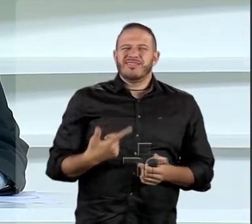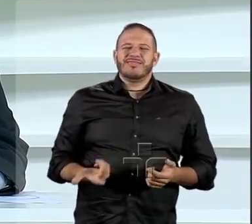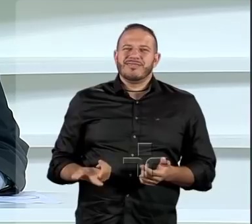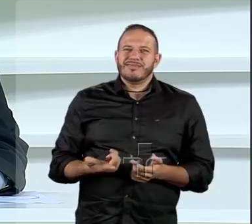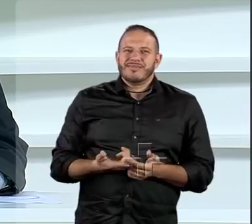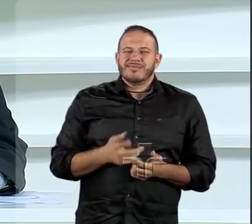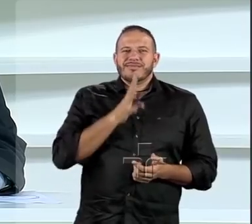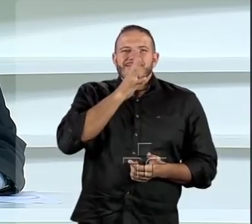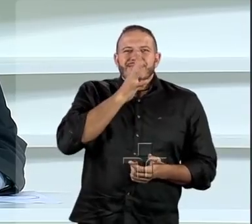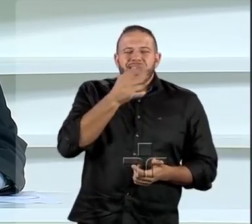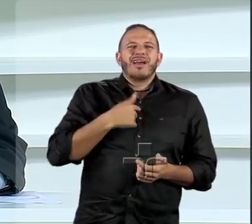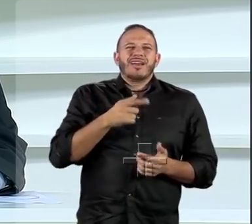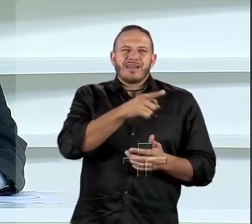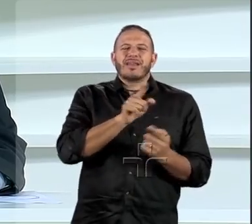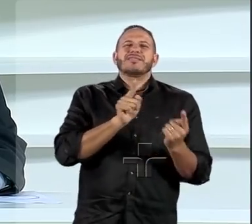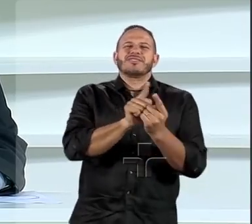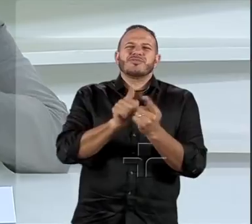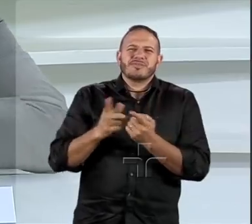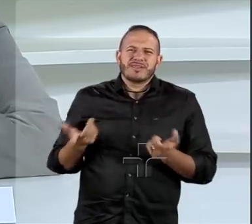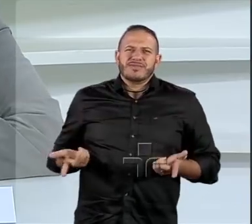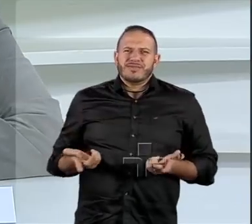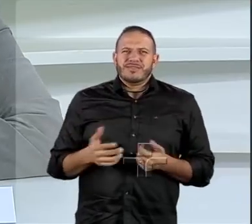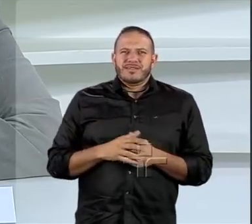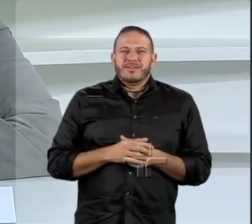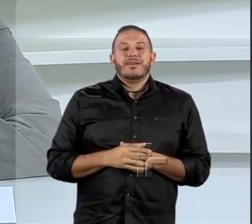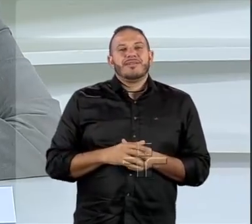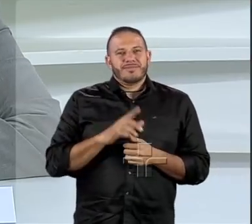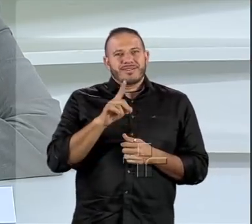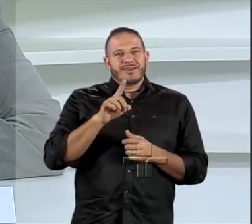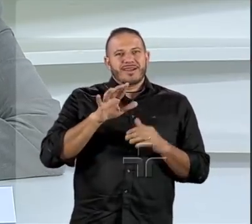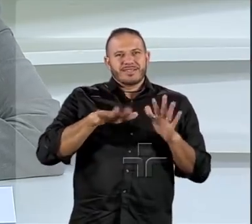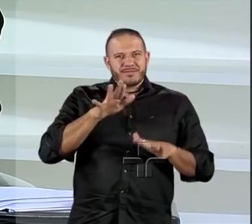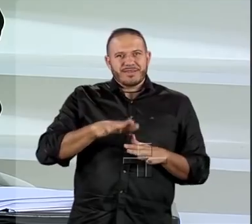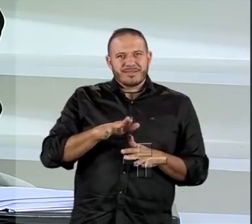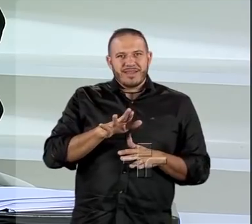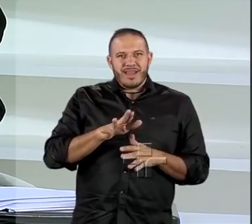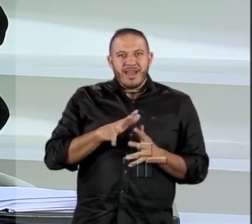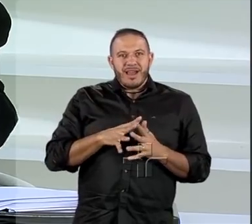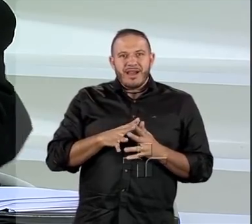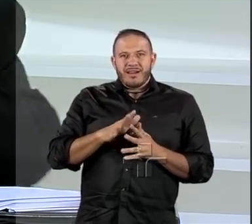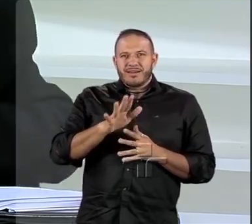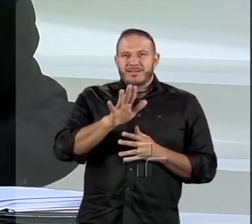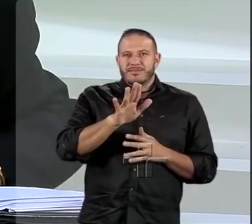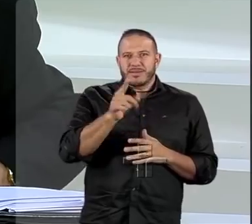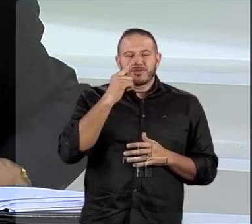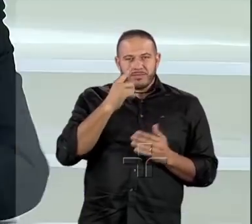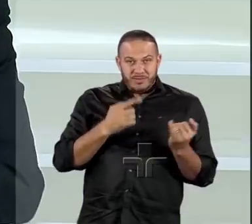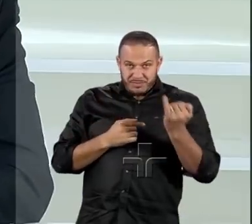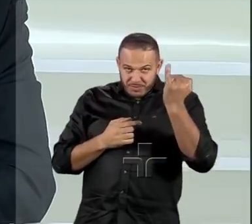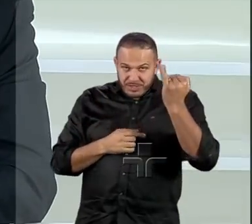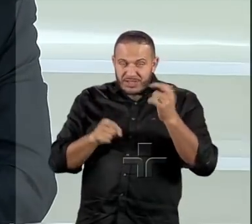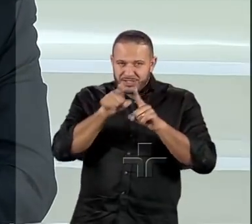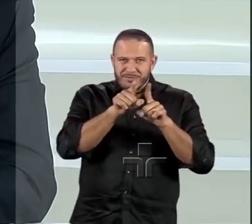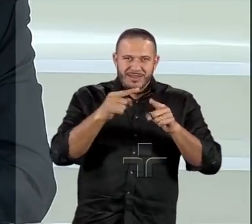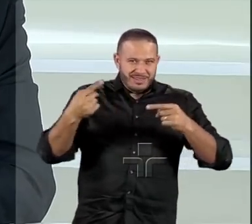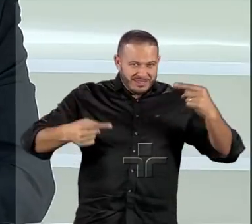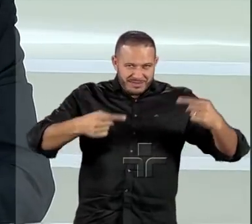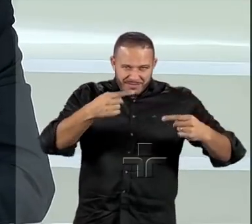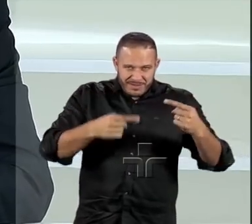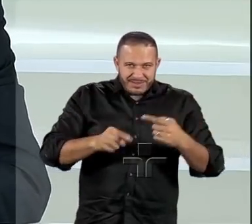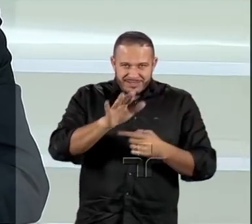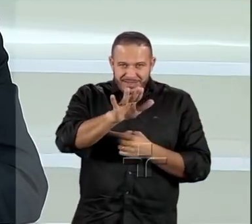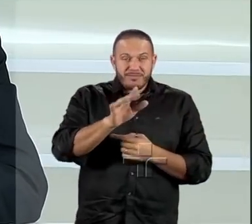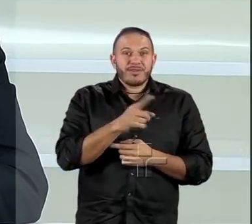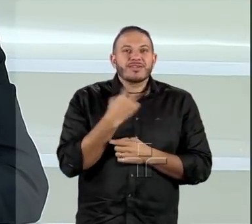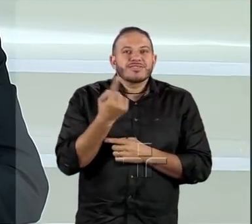né? Sim. De atendimento, que é uma Não coisa tenho nada terrível. com isso, apesar do nome. Então. E uma coisa importante nesse debate também é porque a